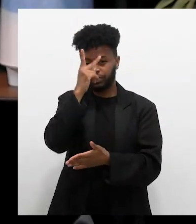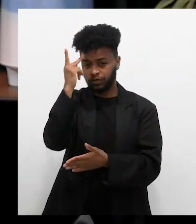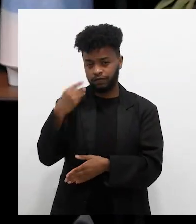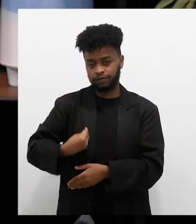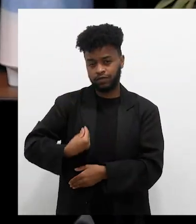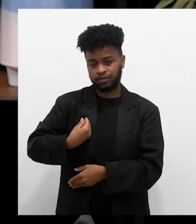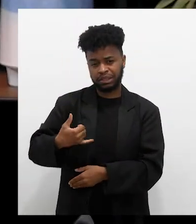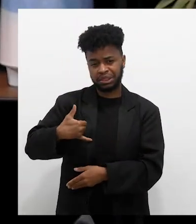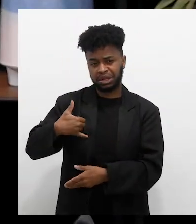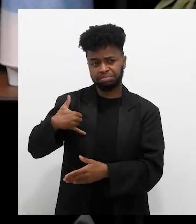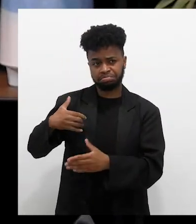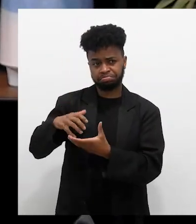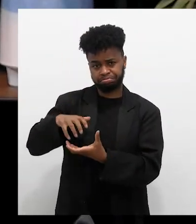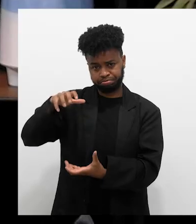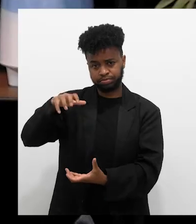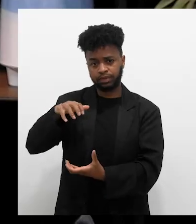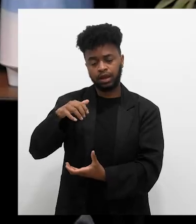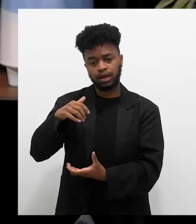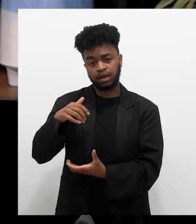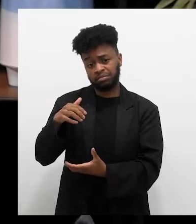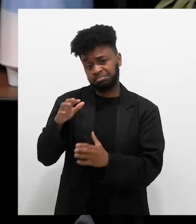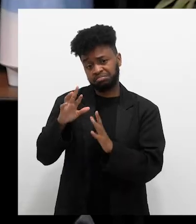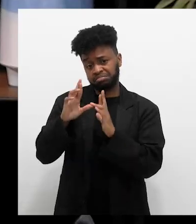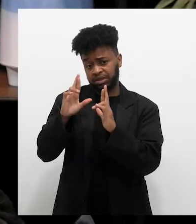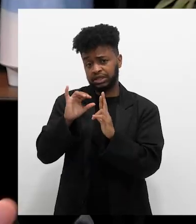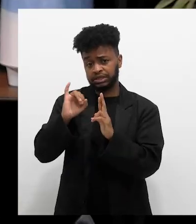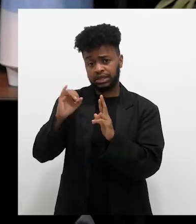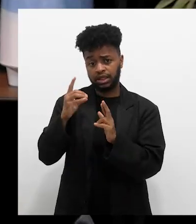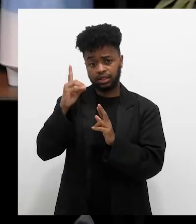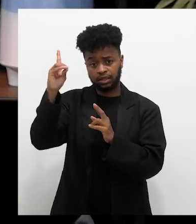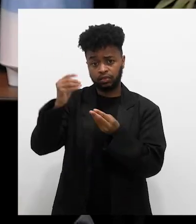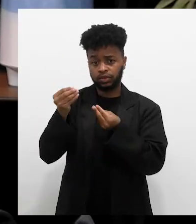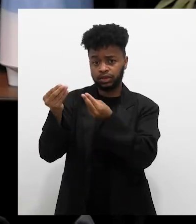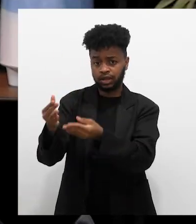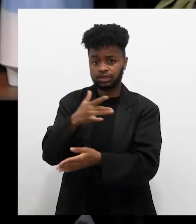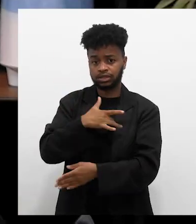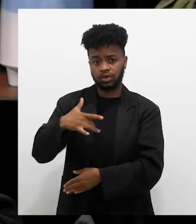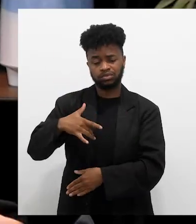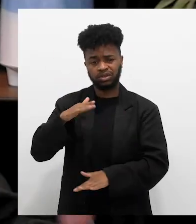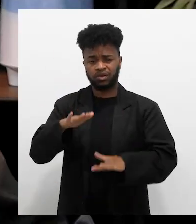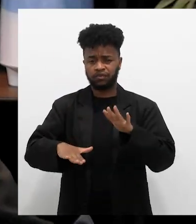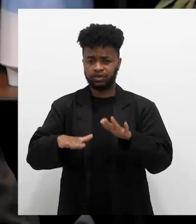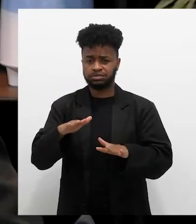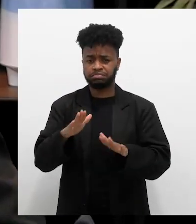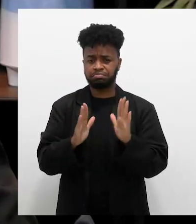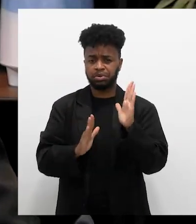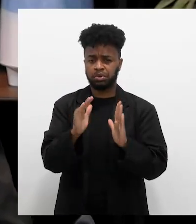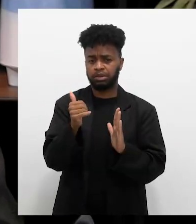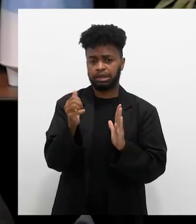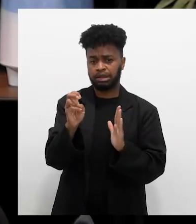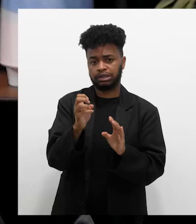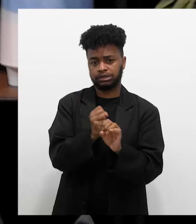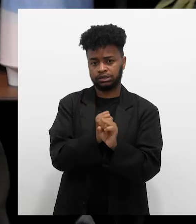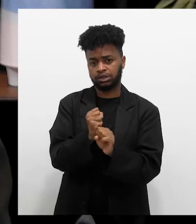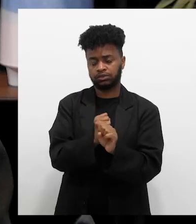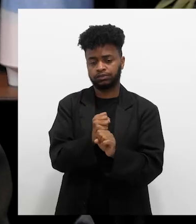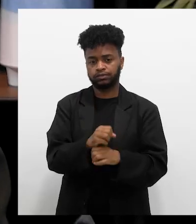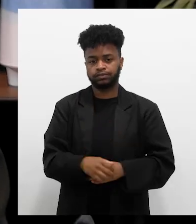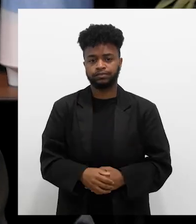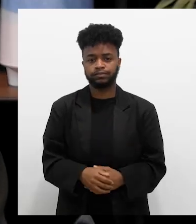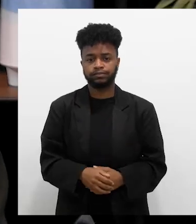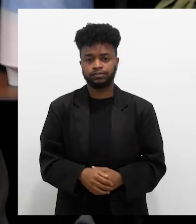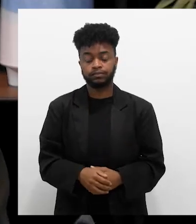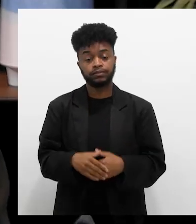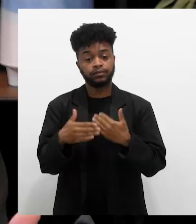têm vivido mais tempo, nós estamos aí, Deus dando saúde a ele, diante de um papado que deve durar pelo menos uns 15